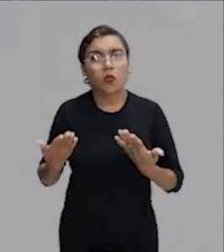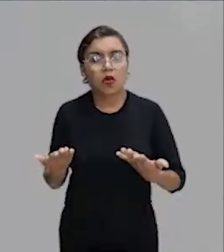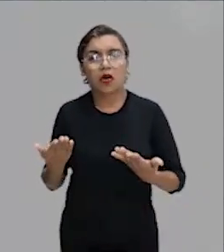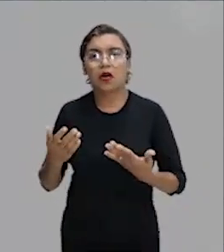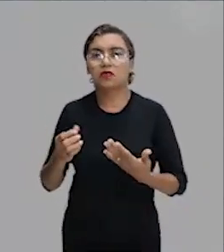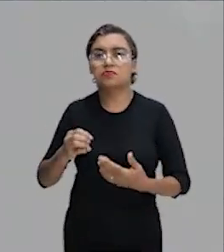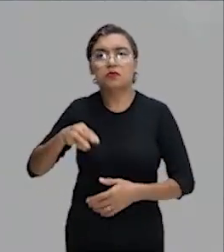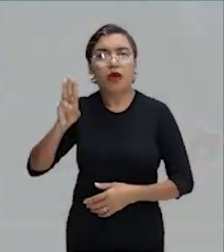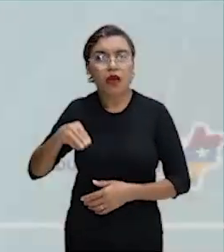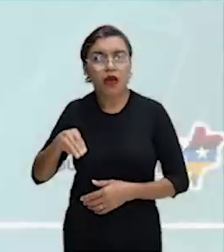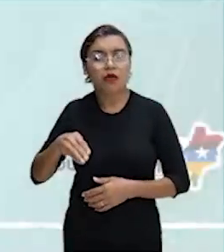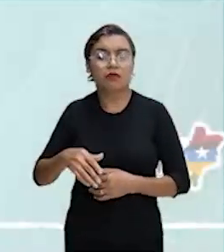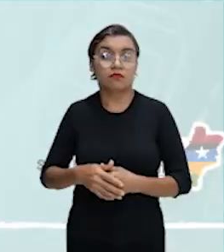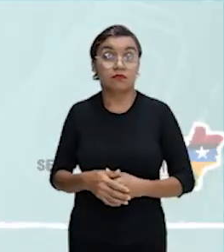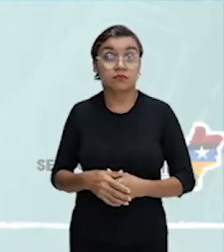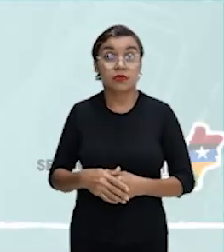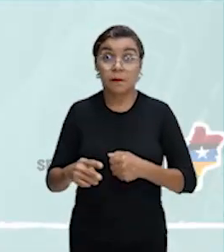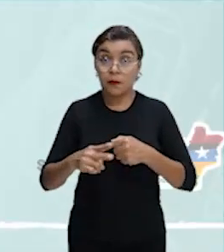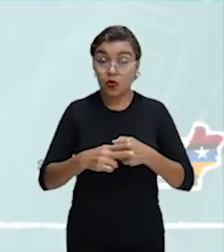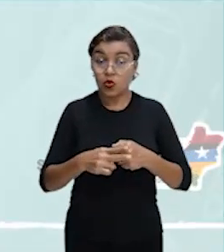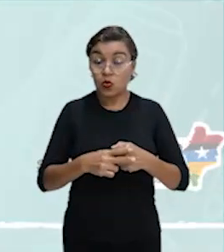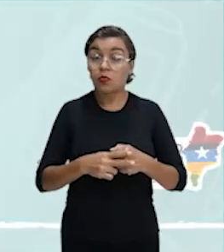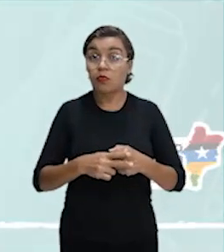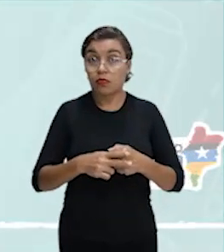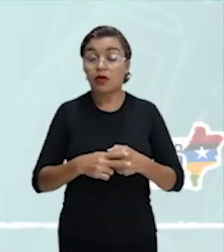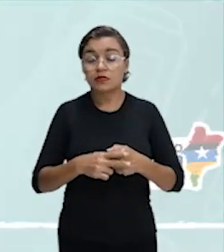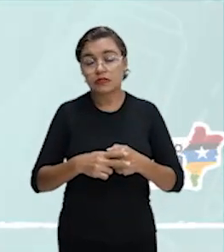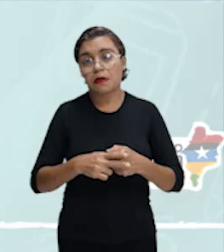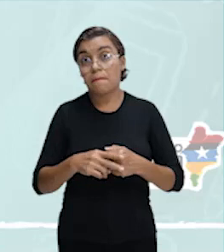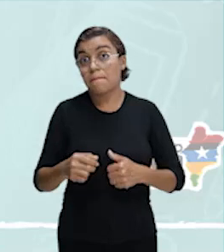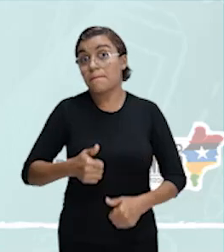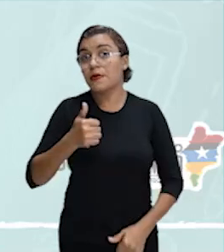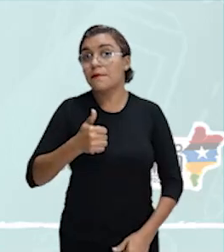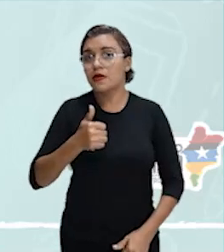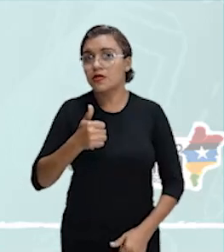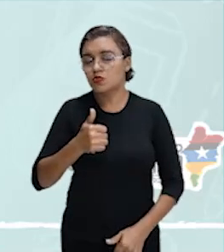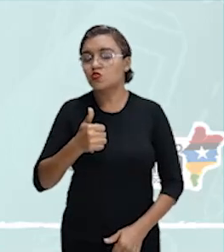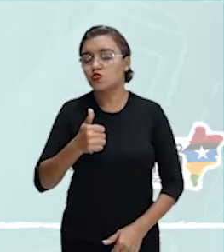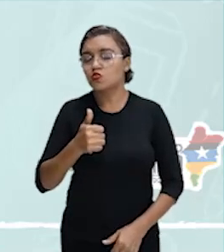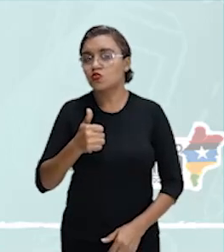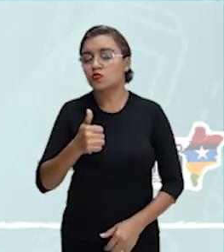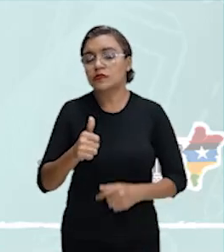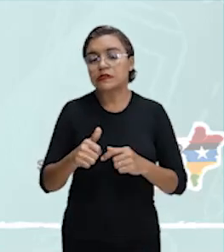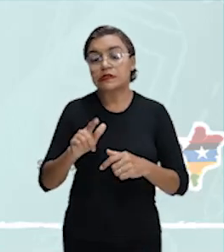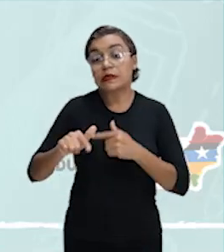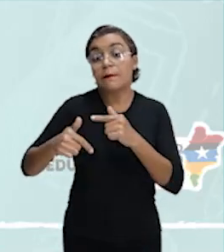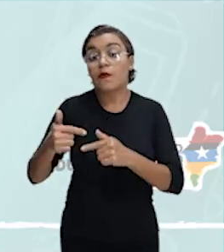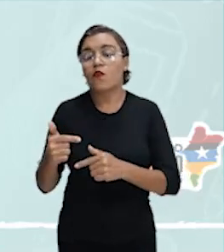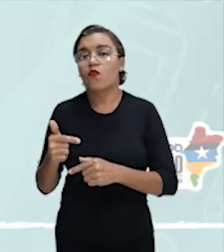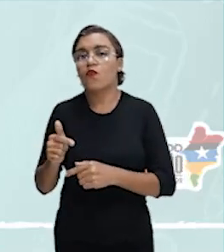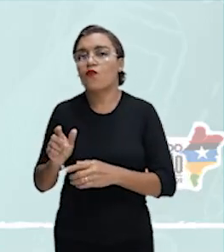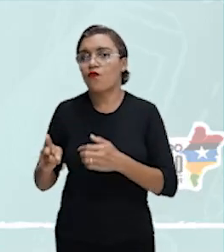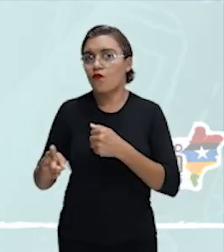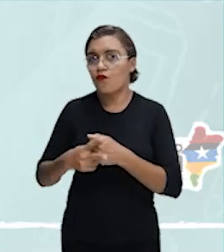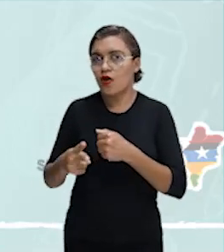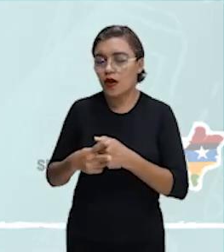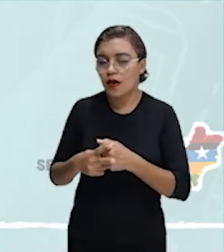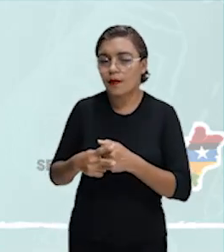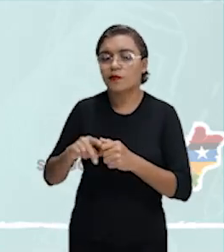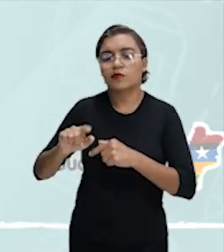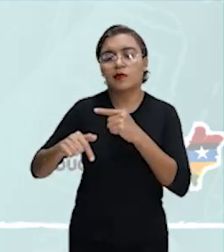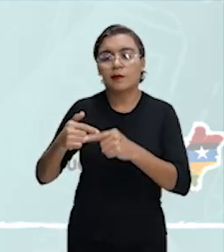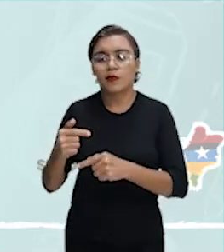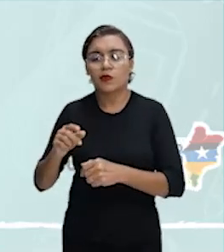onde, aí esses pronomes eles têm preferência. Então, eles vêm primeiro, depois o verbo auxiliar, depois o sujeito, o